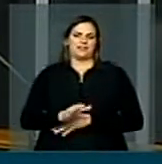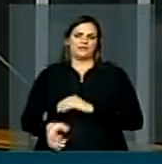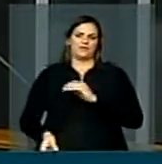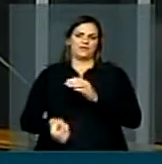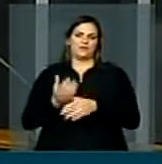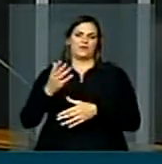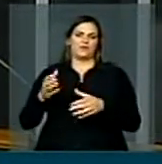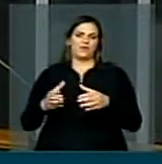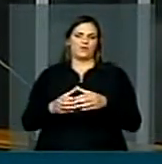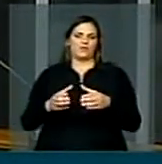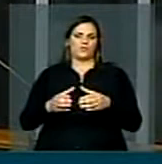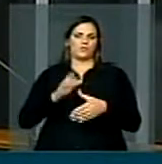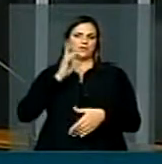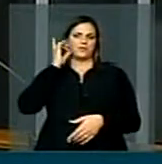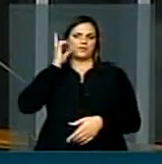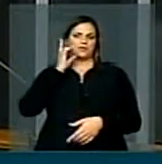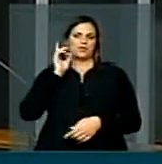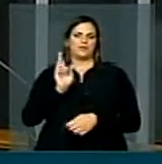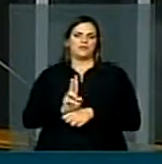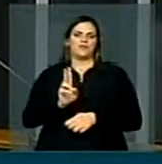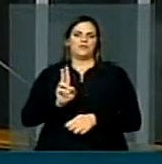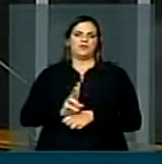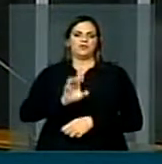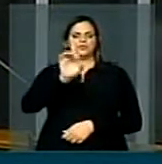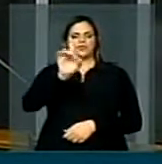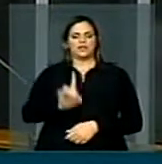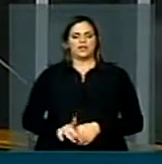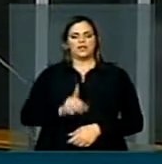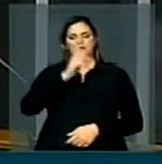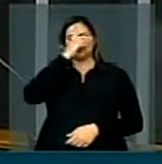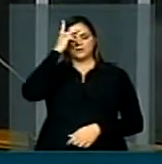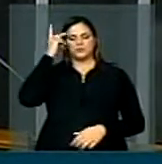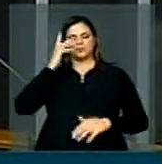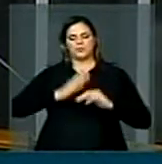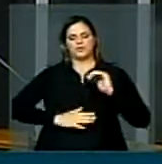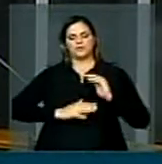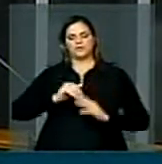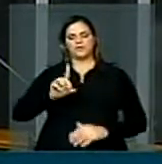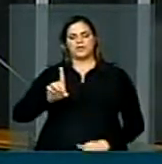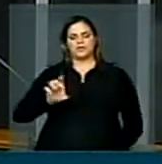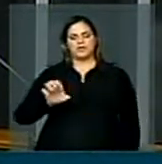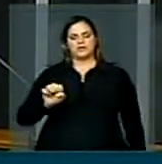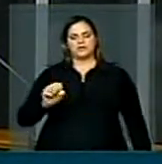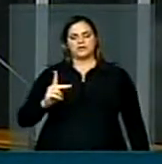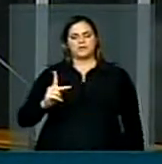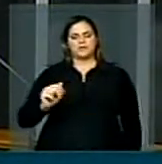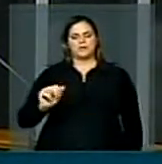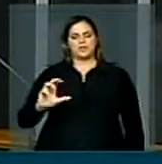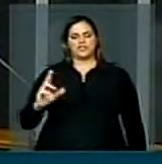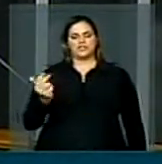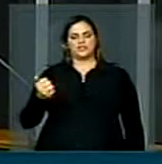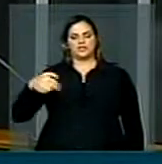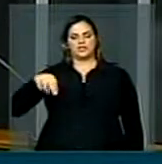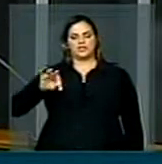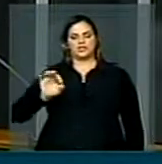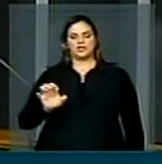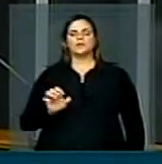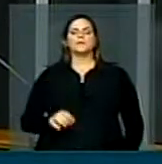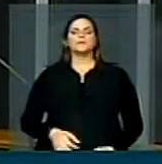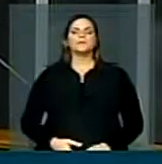mista pelos direitos despachantes documentalistas do Brasil. É importante, senhor presidente, eu quero fazer o registro